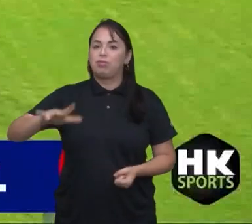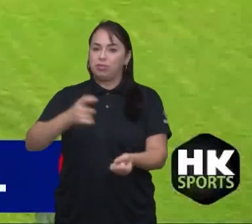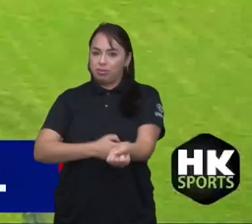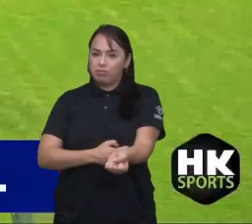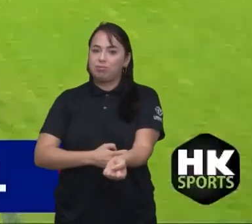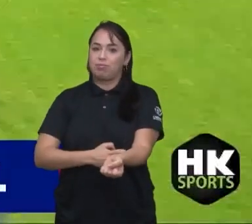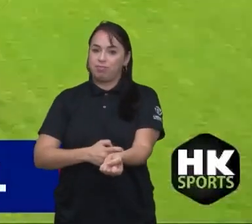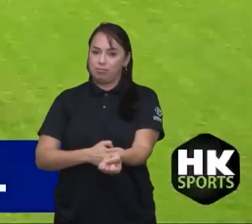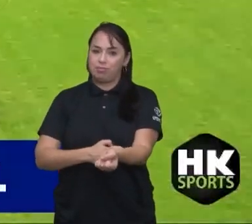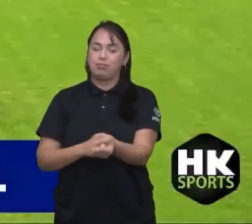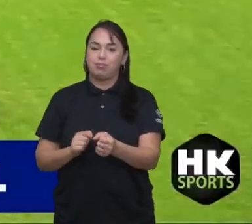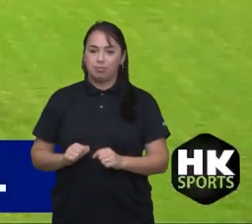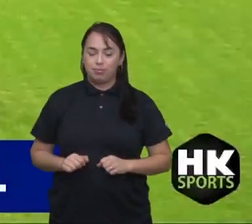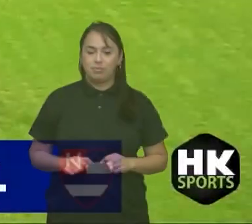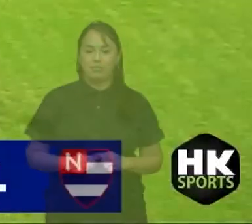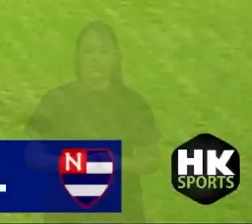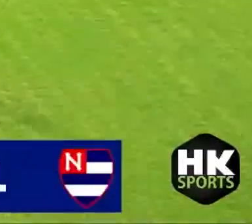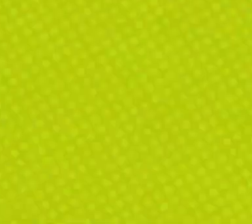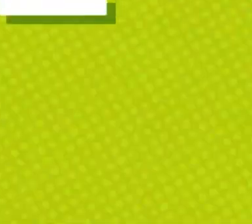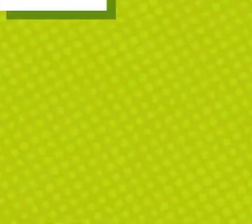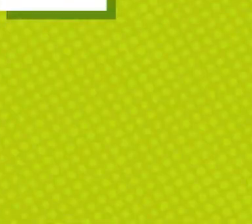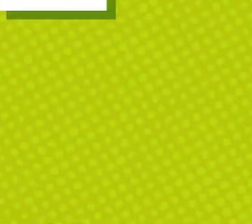tenso no Martins Pereira.